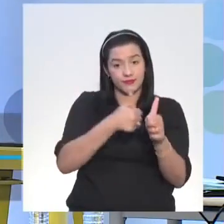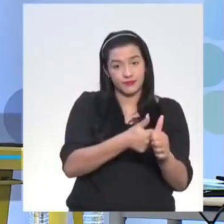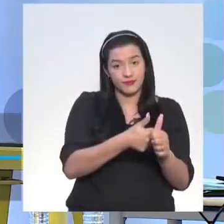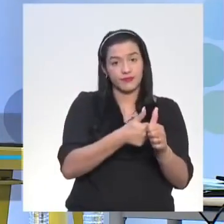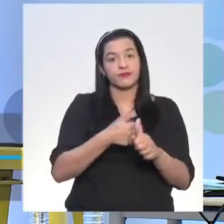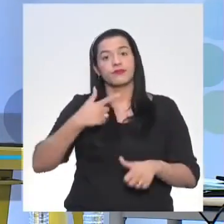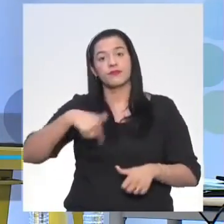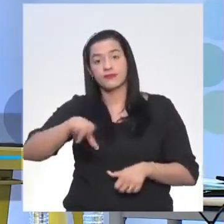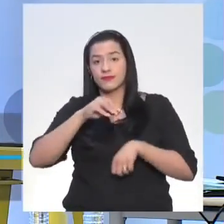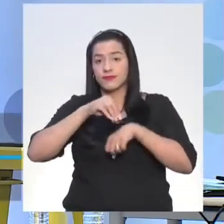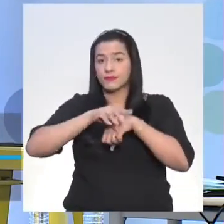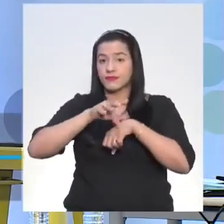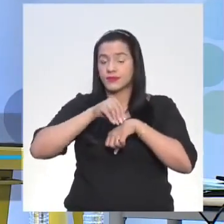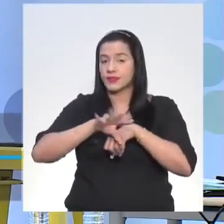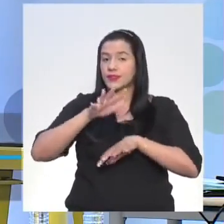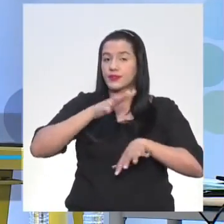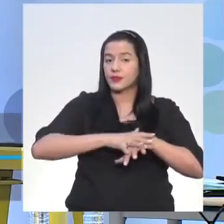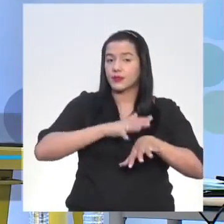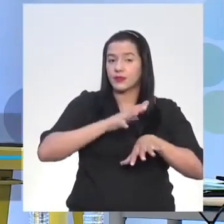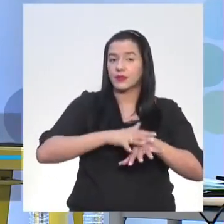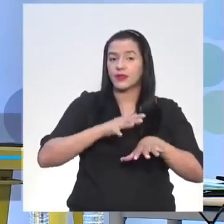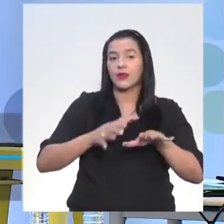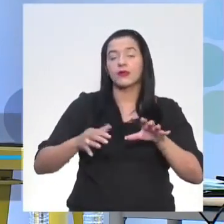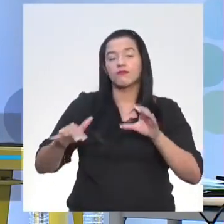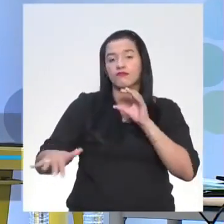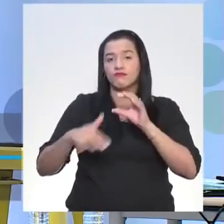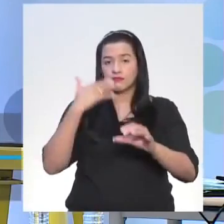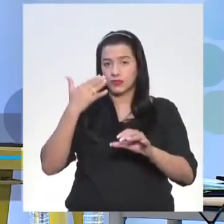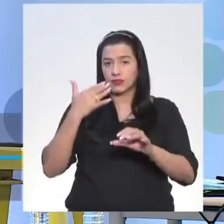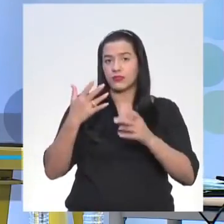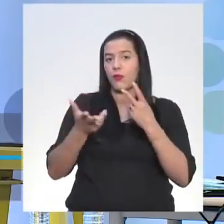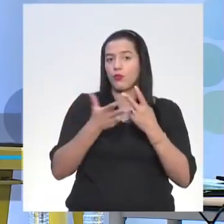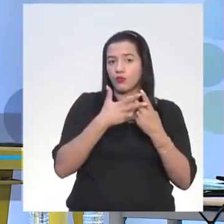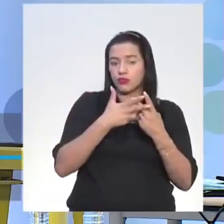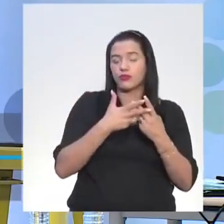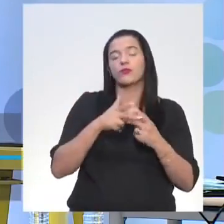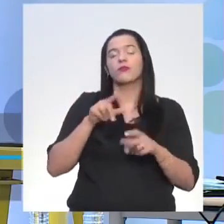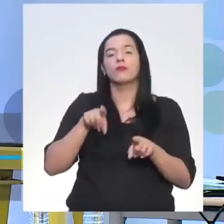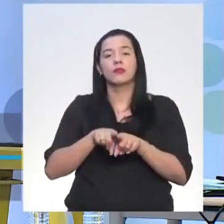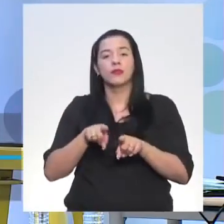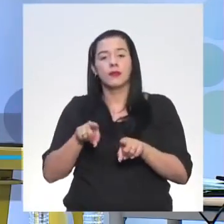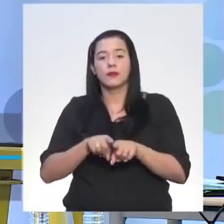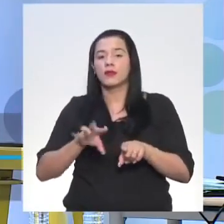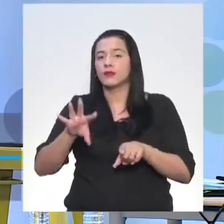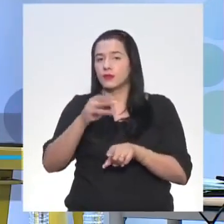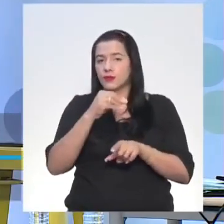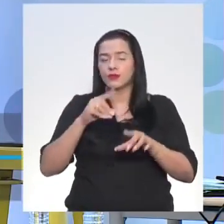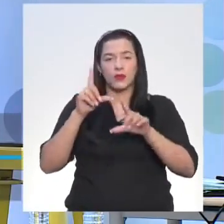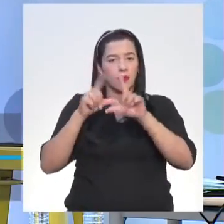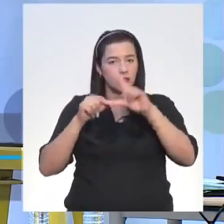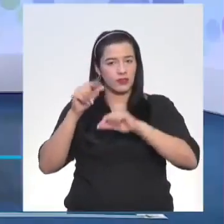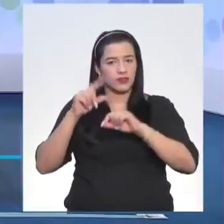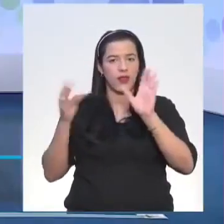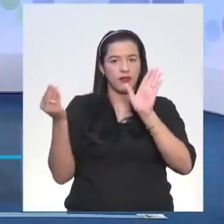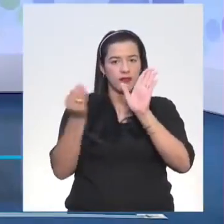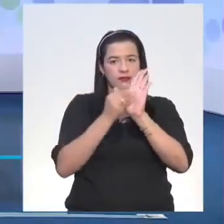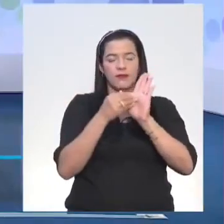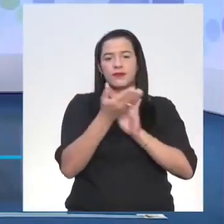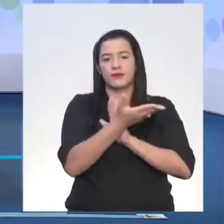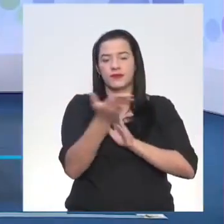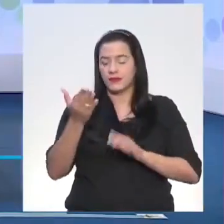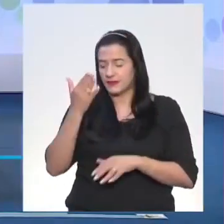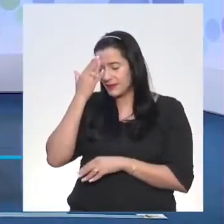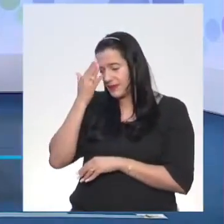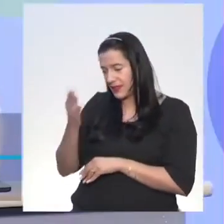@pro.tony.mate. Tem dicas de matemática lá, sobe sua atividade, me marca para eu marcar no meu story lá, colocar uma estrelinha para você. Vivi, muitíssimo